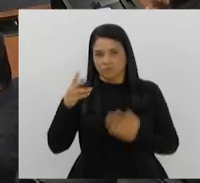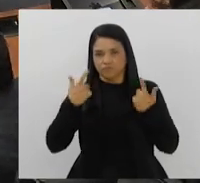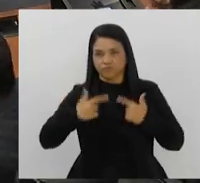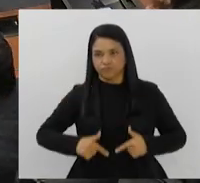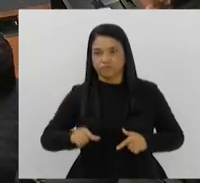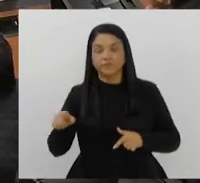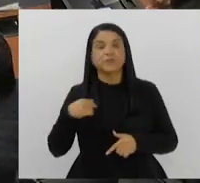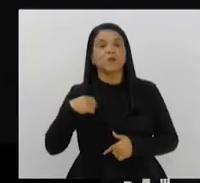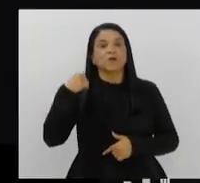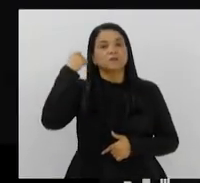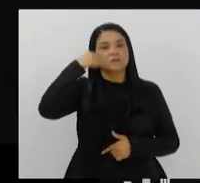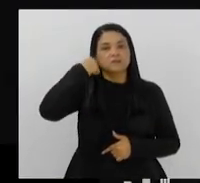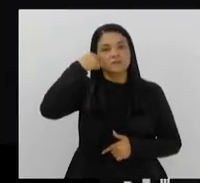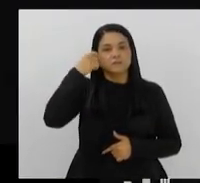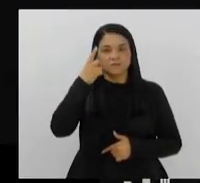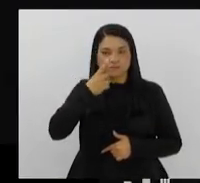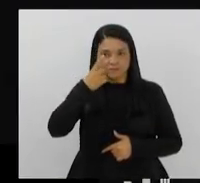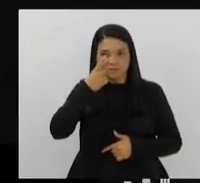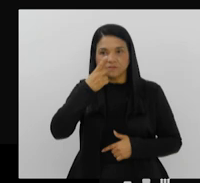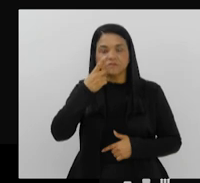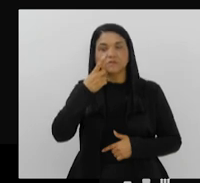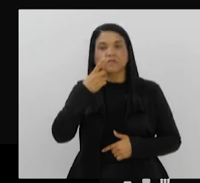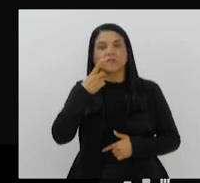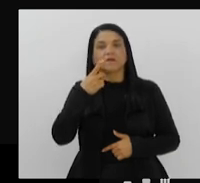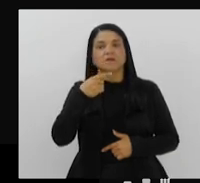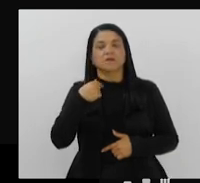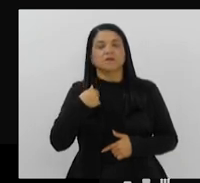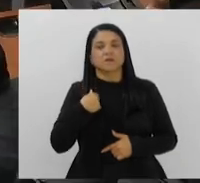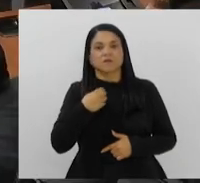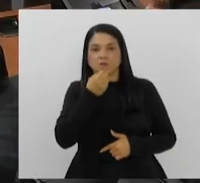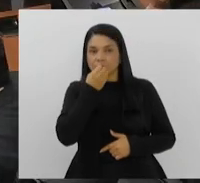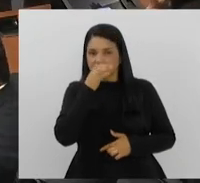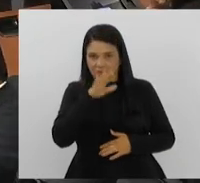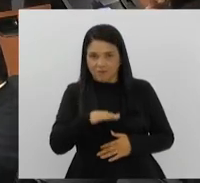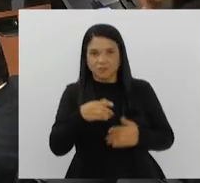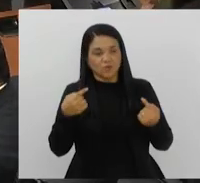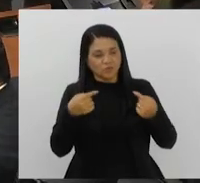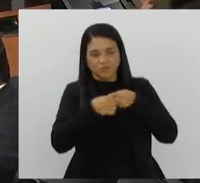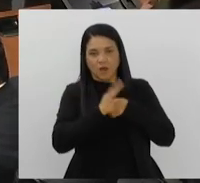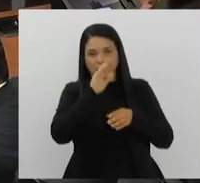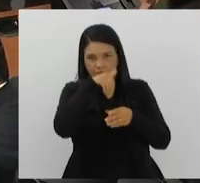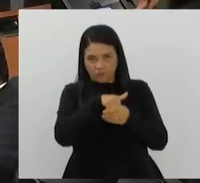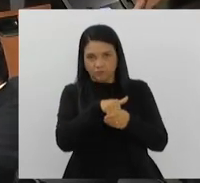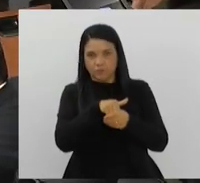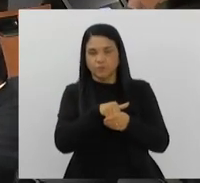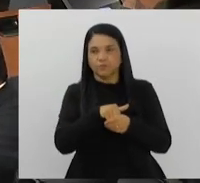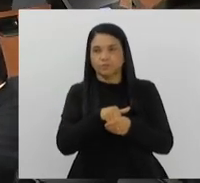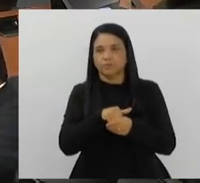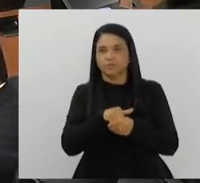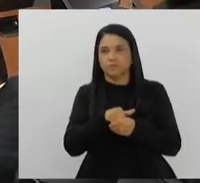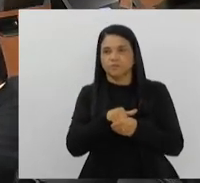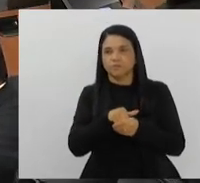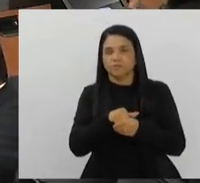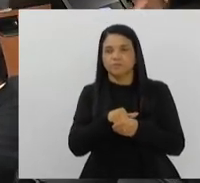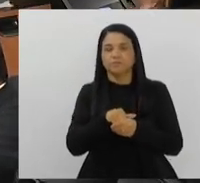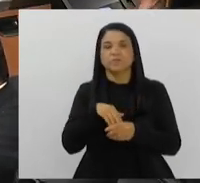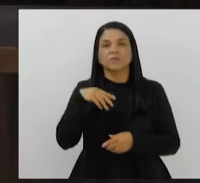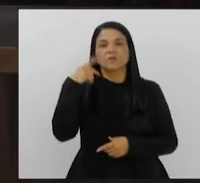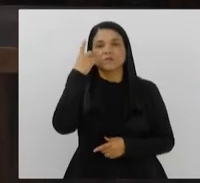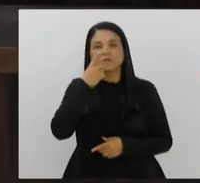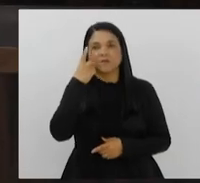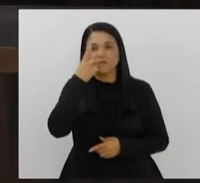Samuel Malafaia, pode falar, deputado. Sim, contrário. Contrário. Samuel Malafaia também. A nossa nobre